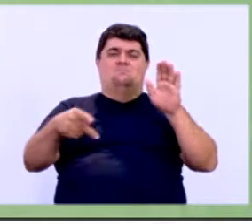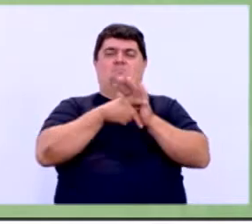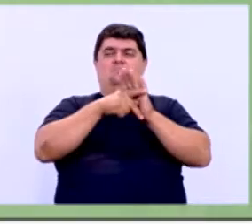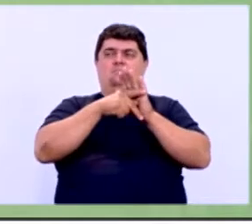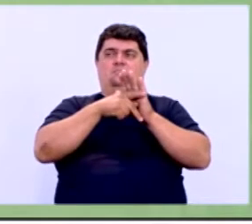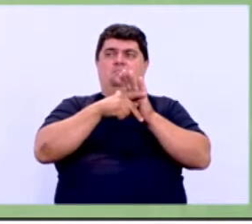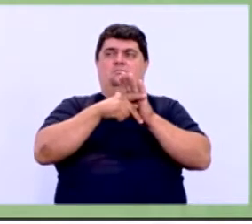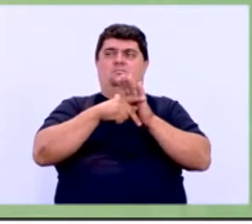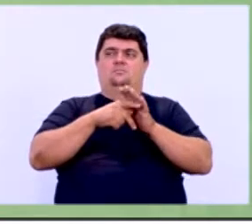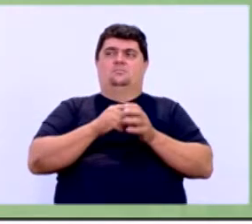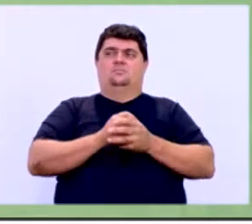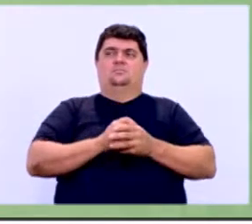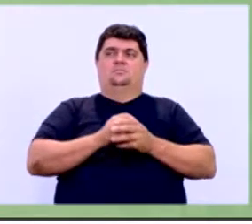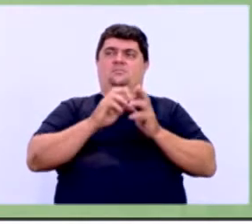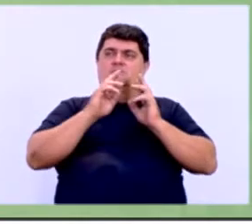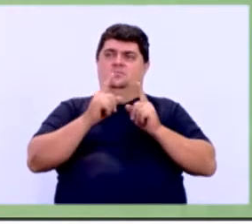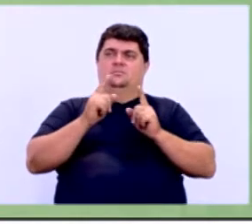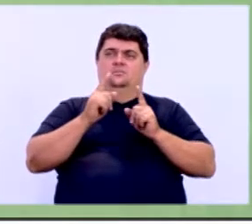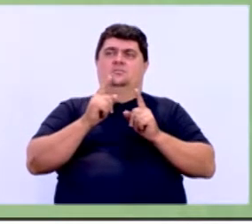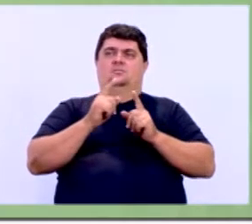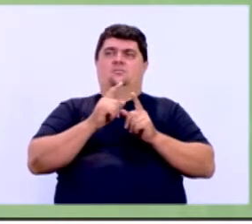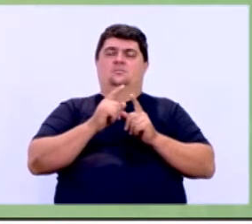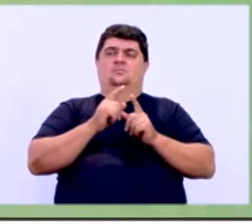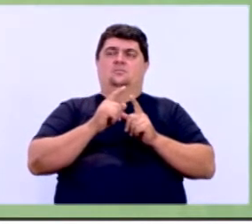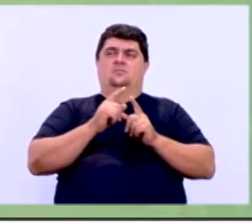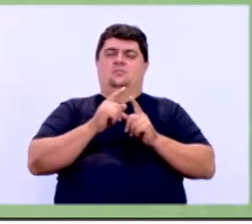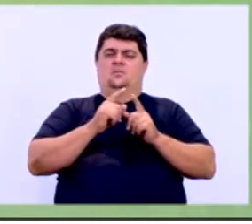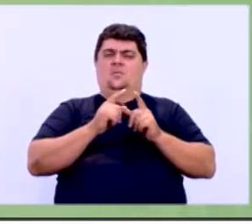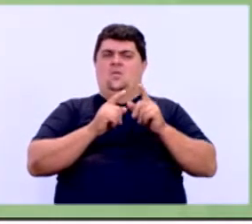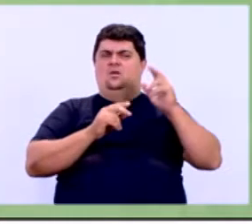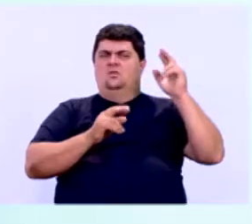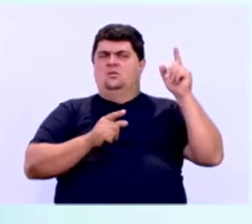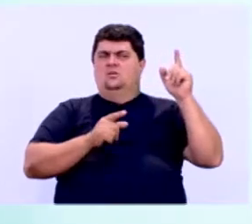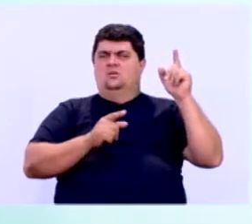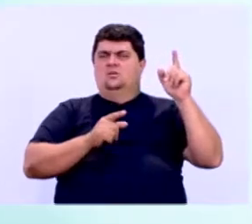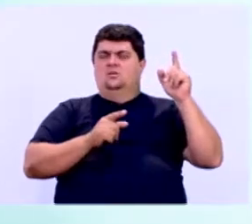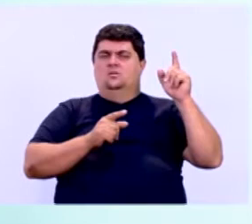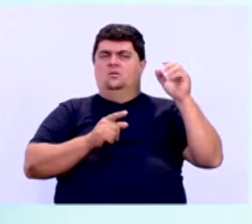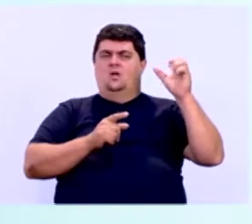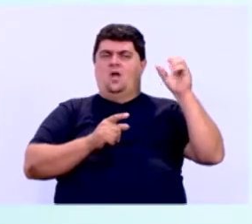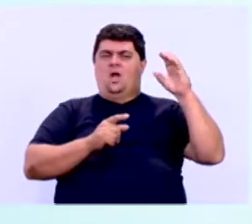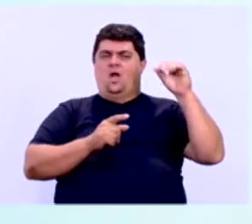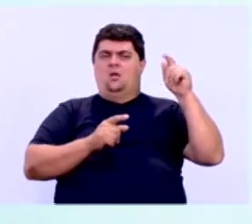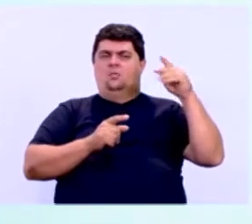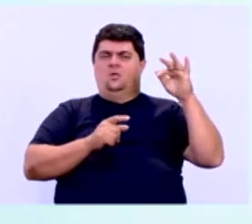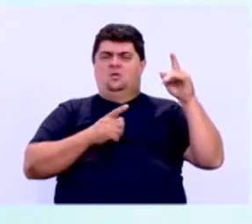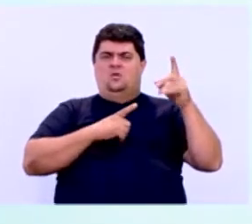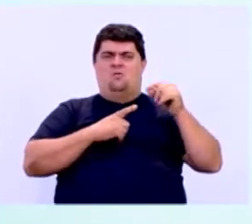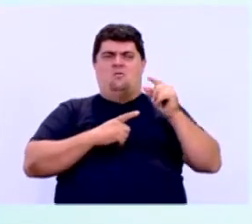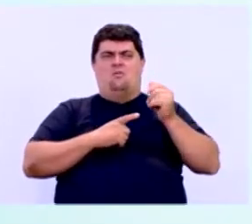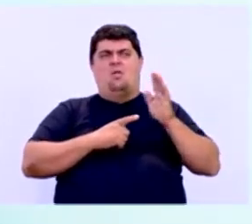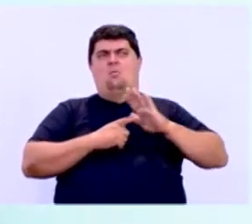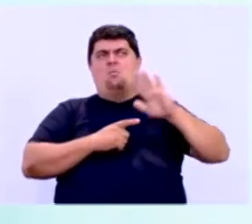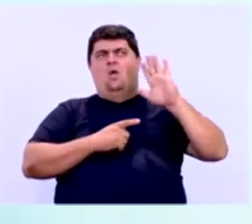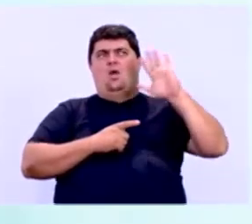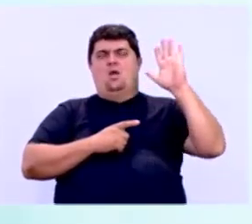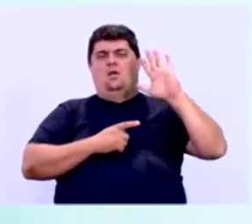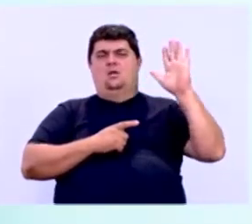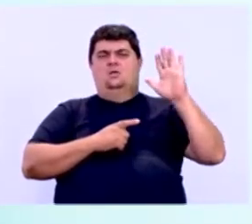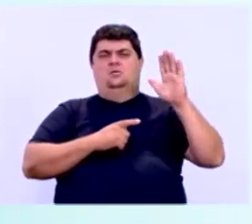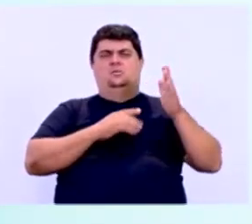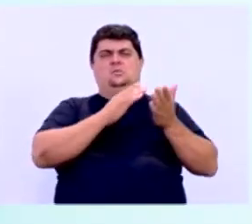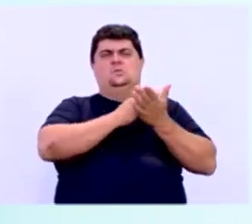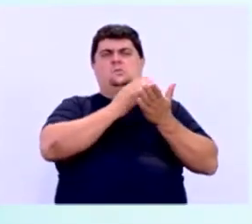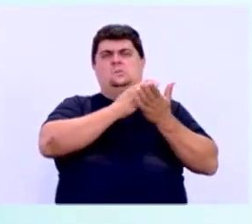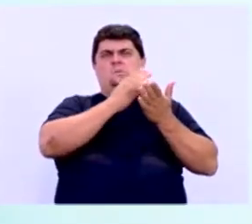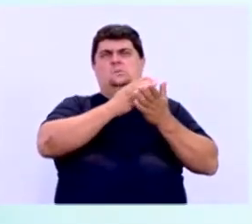administração. Olha a diferença, pessoal. No dispêndio de capital, nós temos ali valores elevados. É por isso que o financiamento ele é de